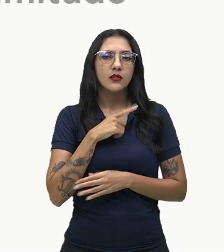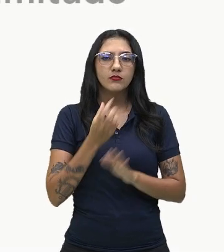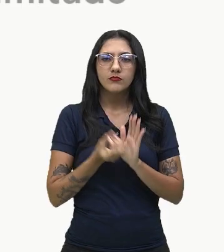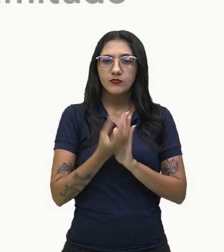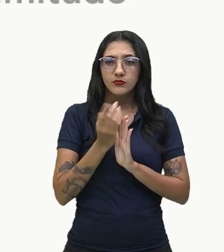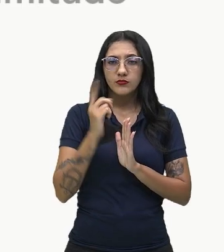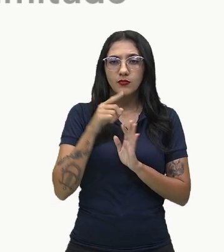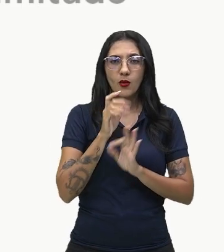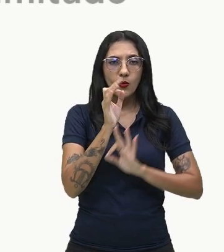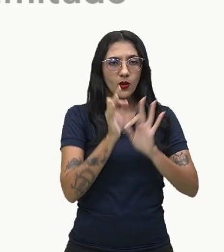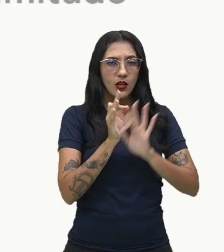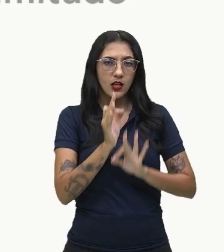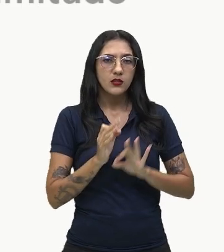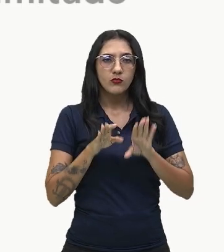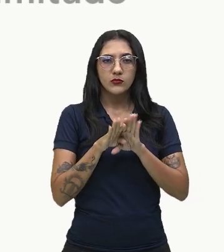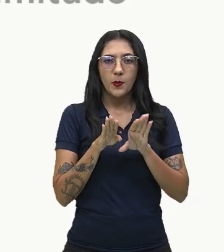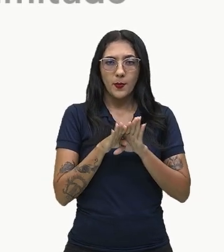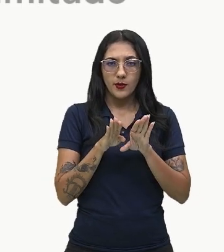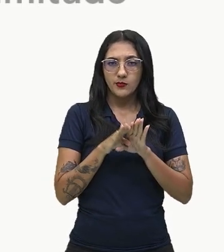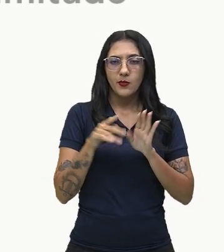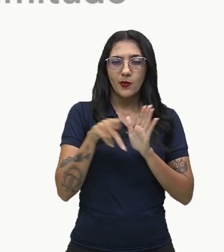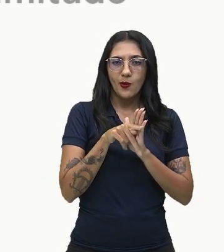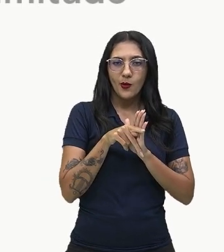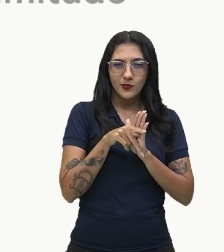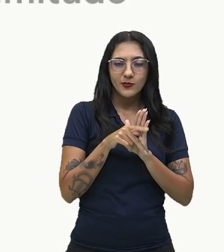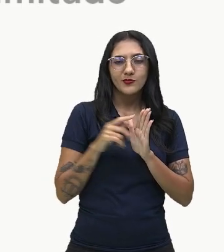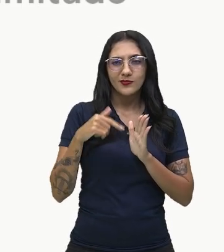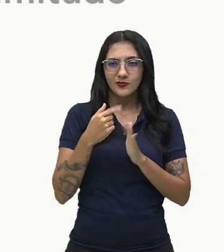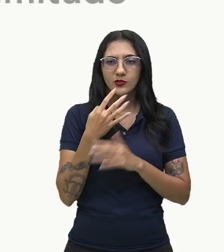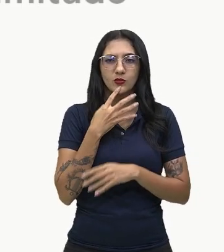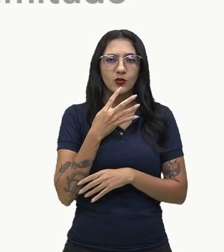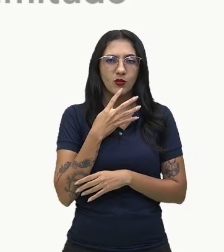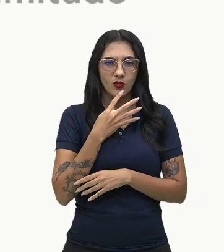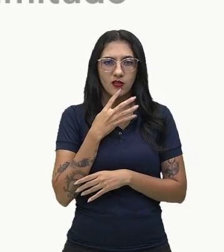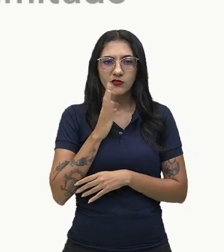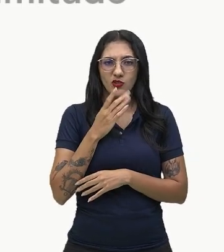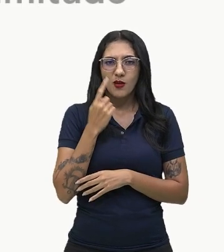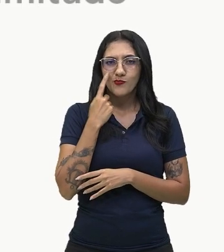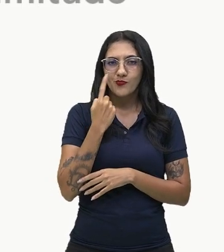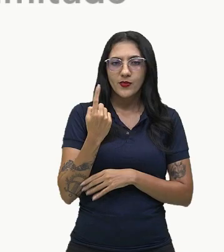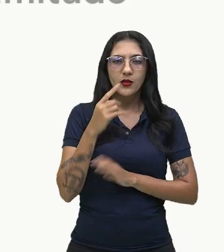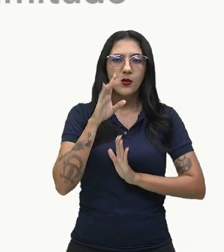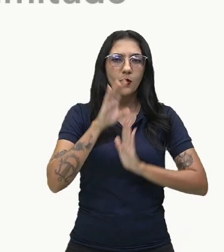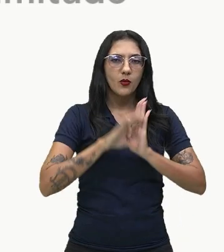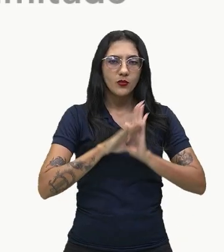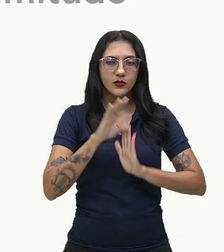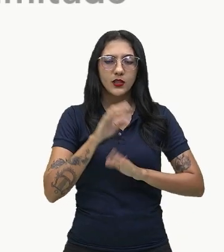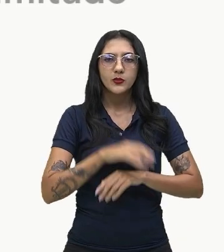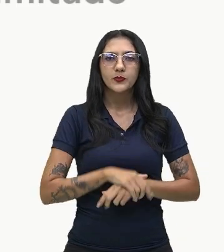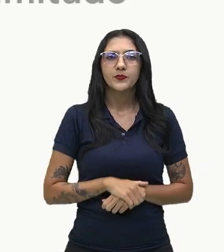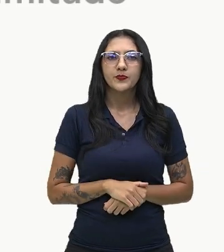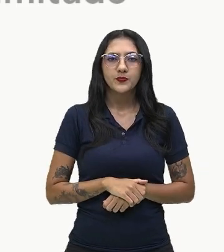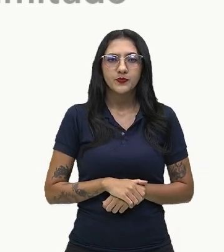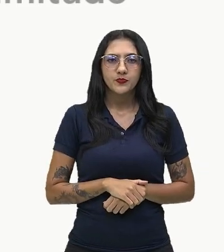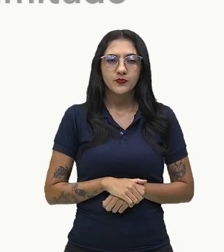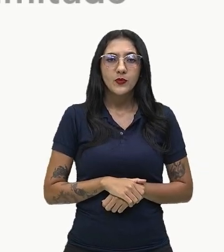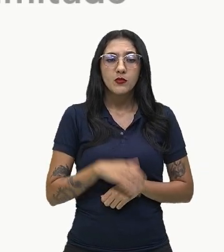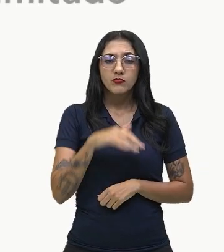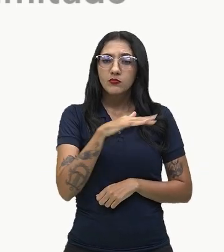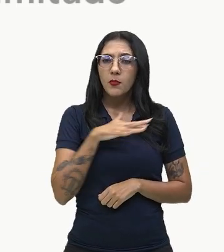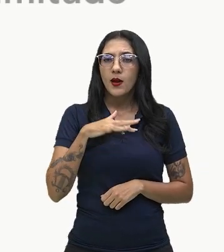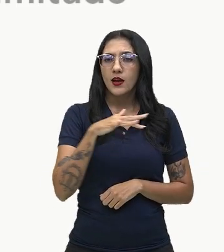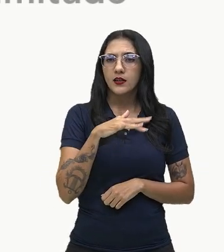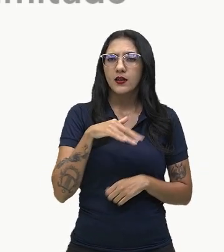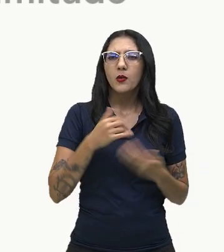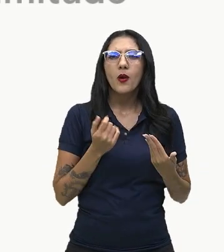essa divisão, essa classificação, como nós colocamos aqui no conceito para vocês, de uma determinada área geográfica.